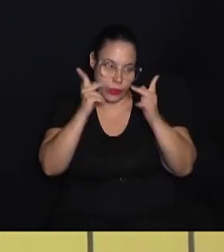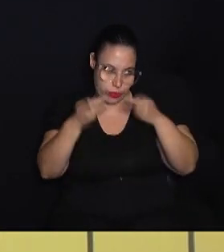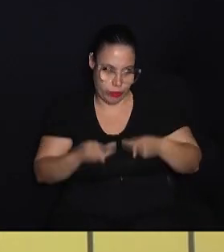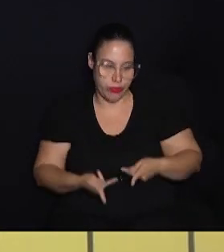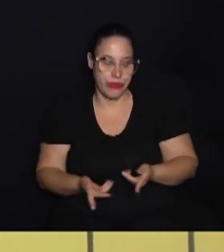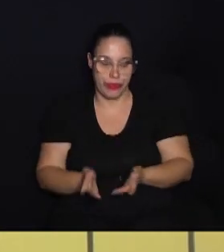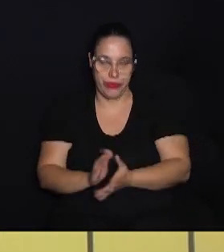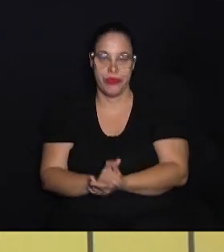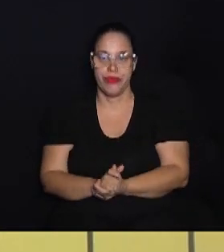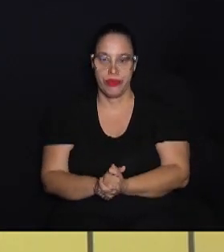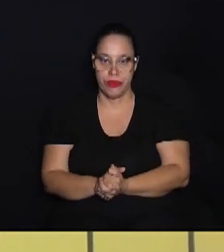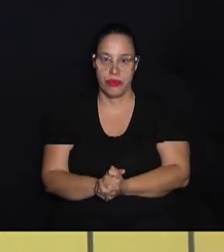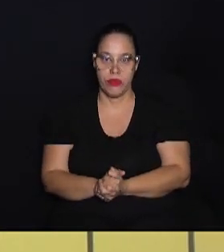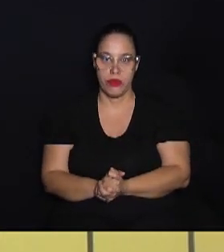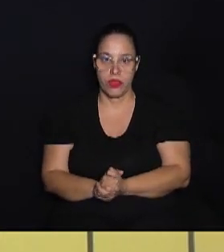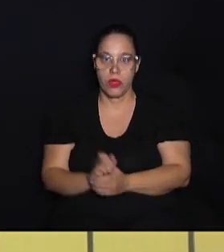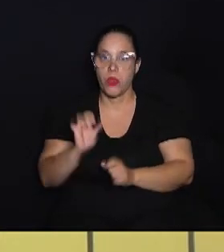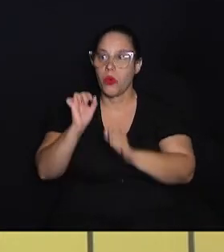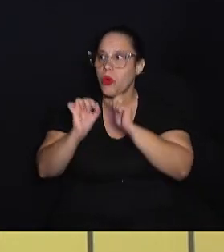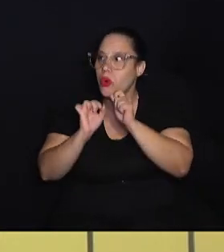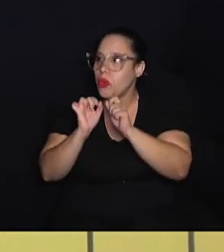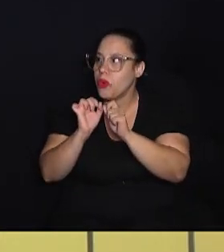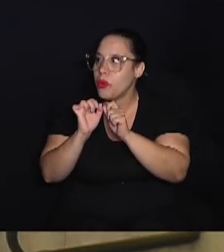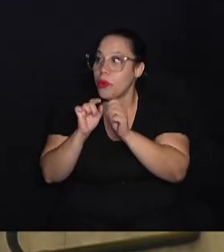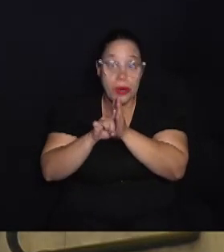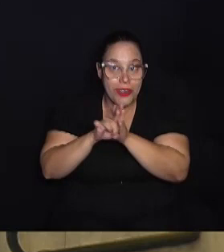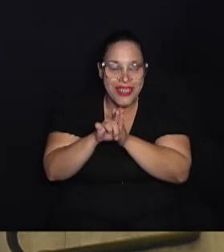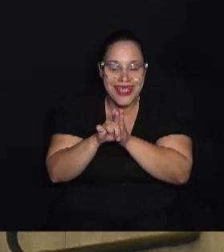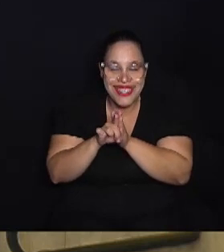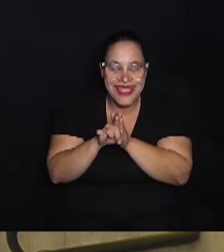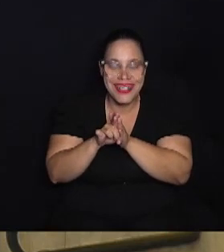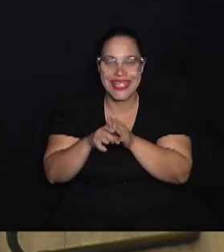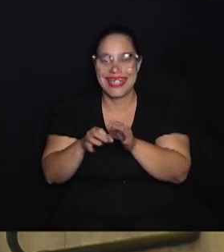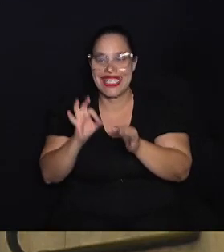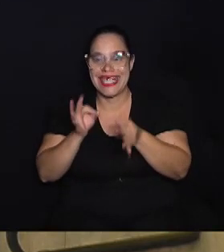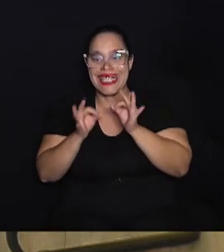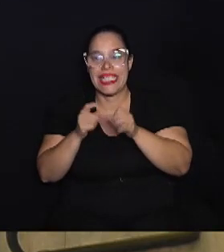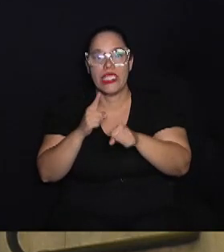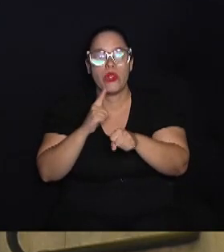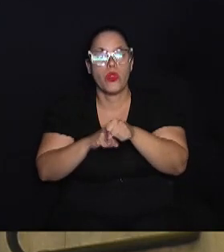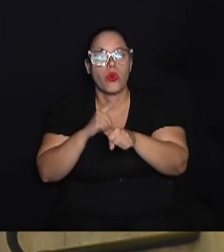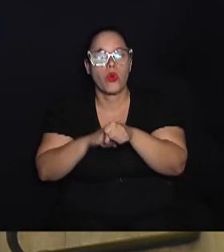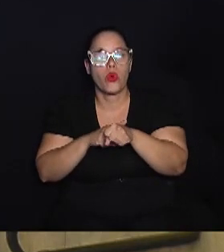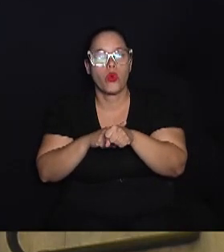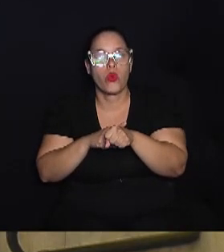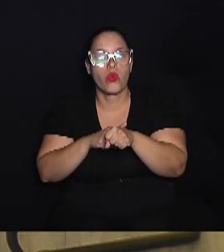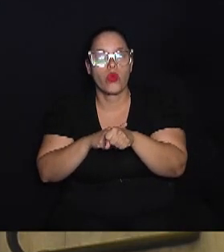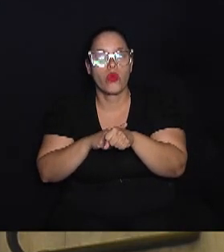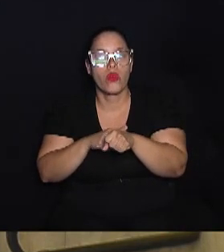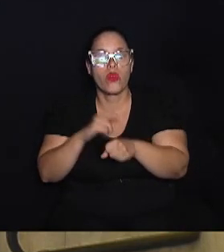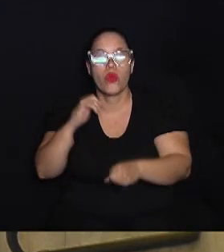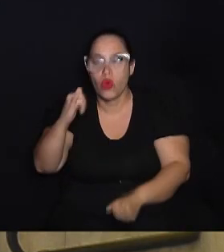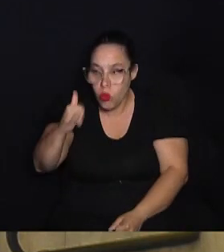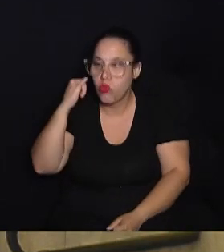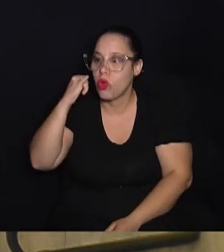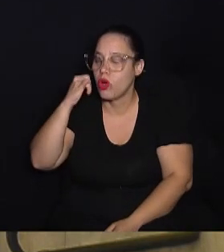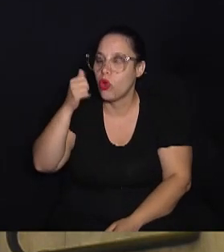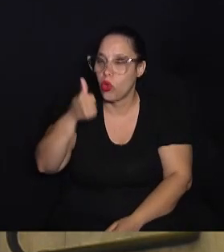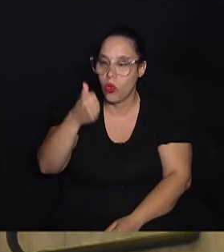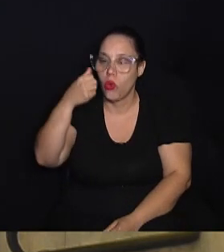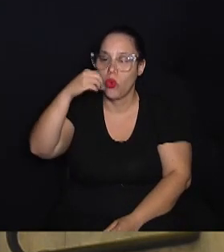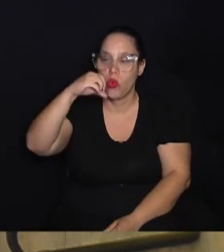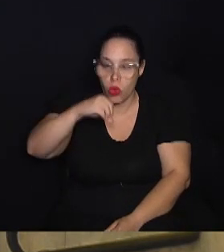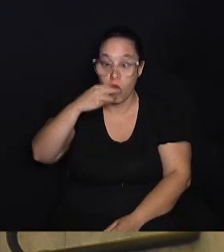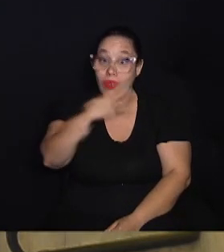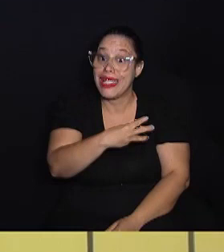E... qual que era o resto da pergunta? Falando justamente sobre que horas é o momento de vou ligar por 193.